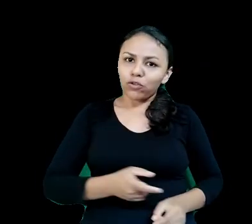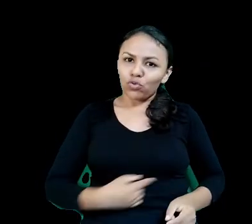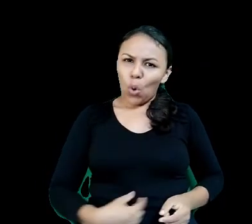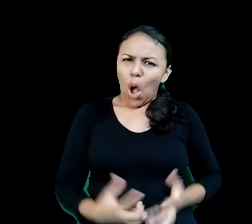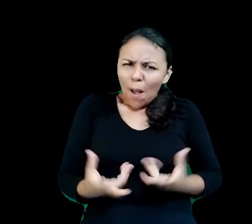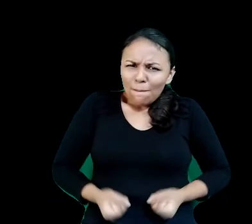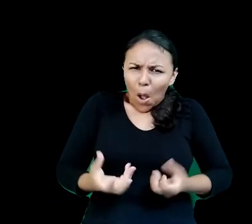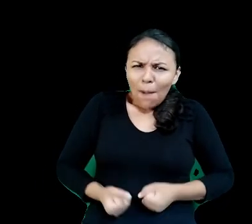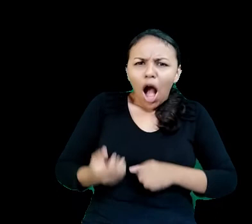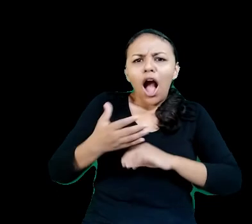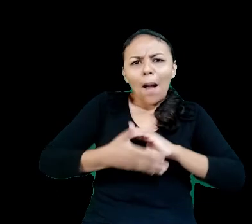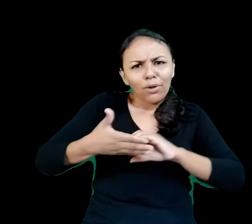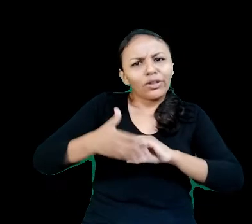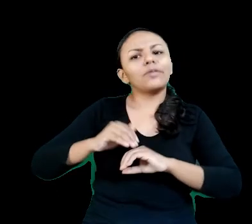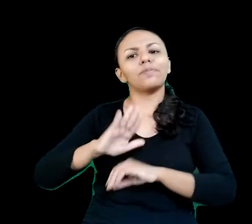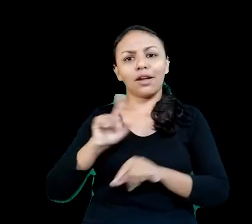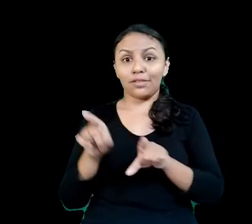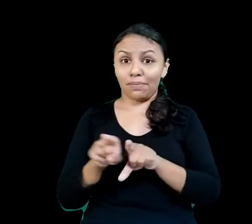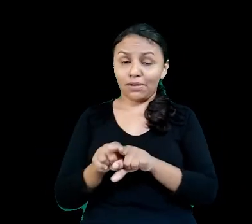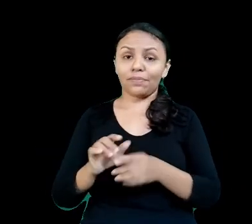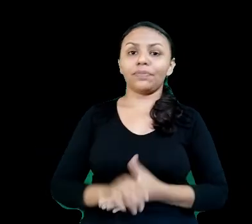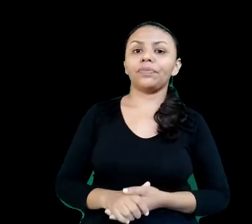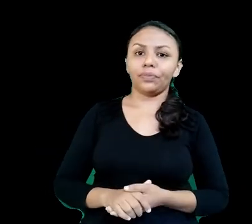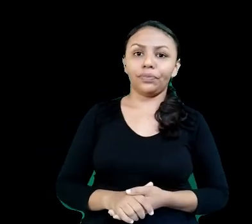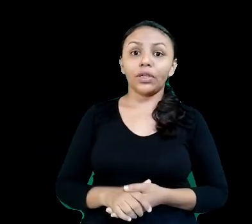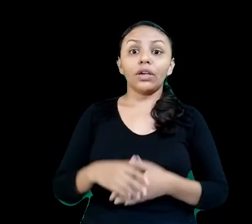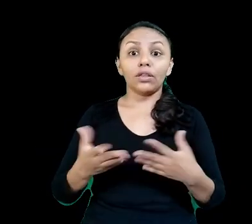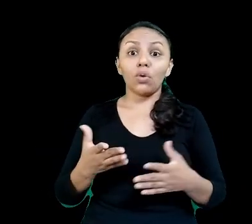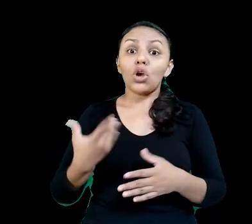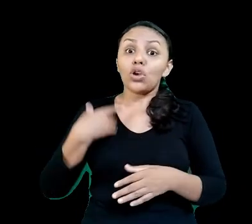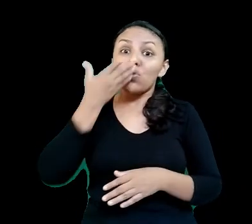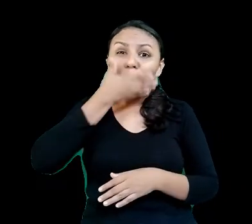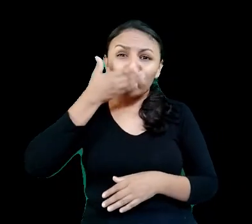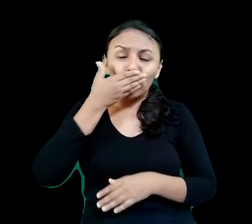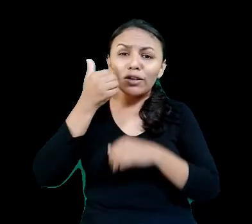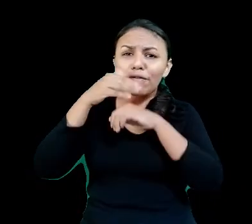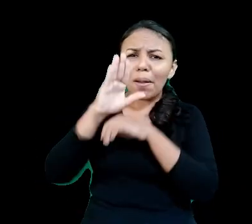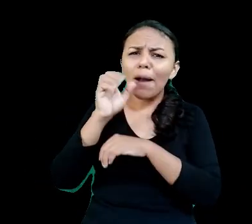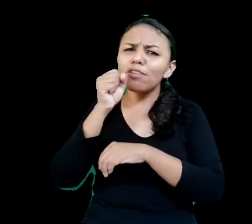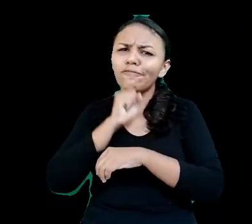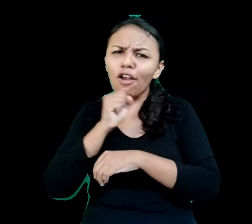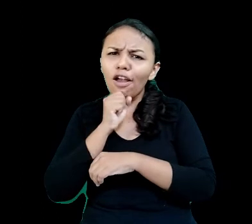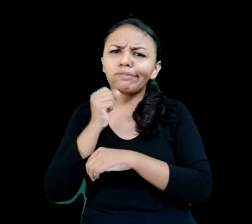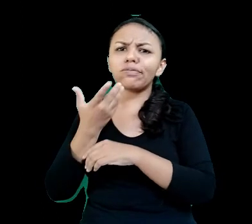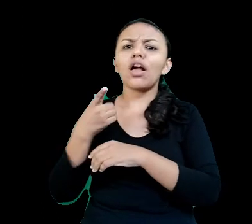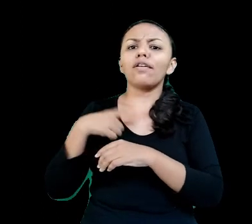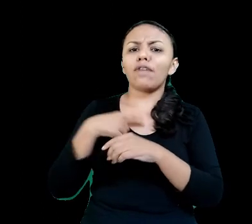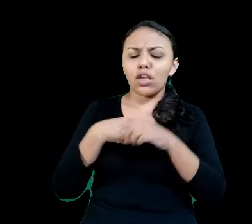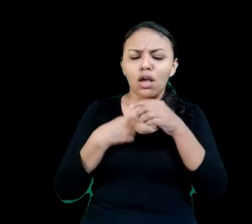E o açúcar, a partir do momento que nós vamos amadurecendo na idade, nós vamos reduzindo os